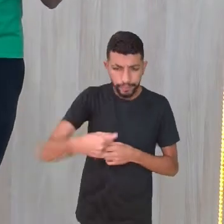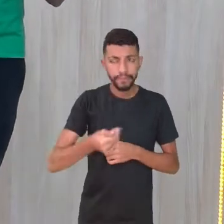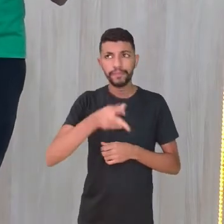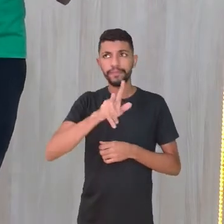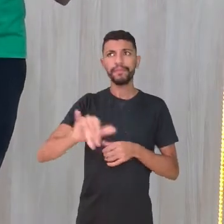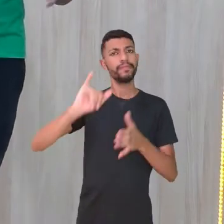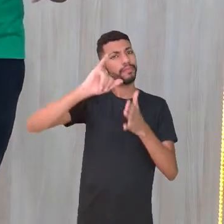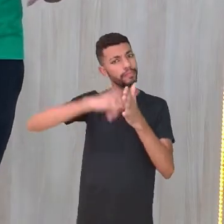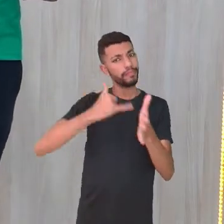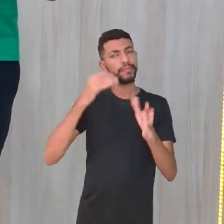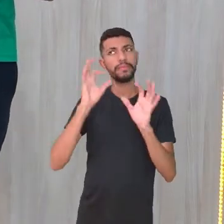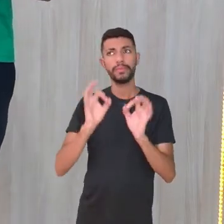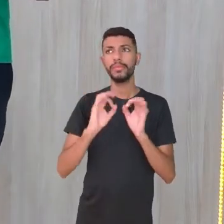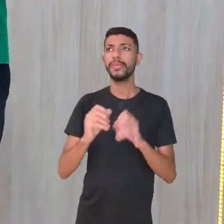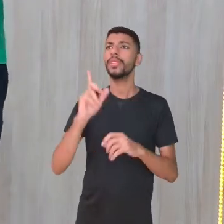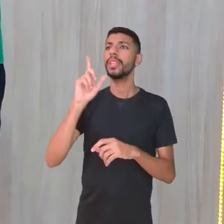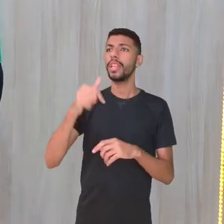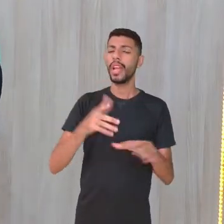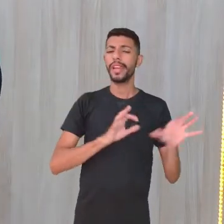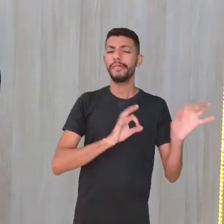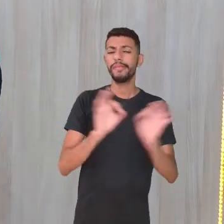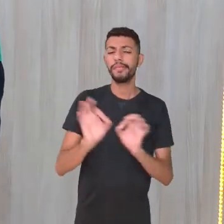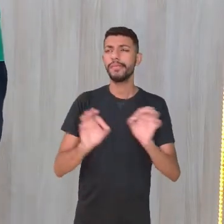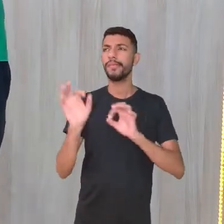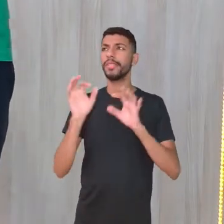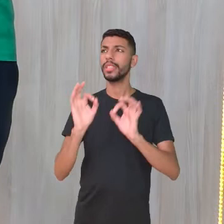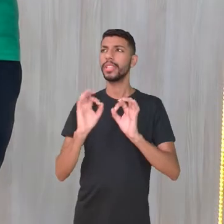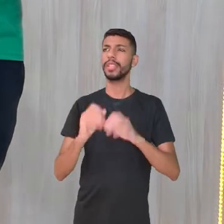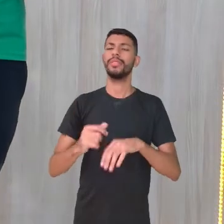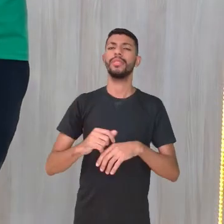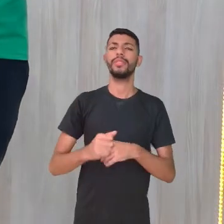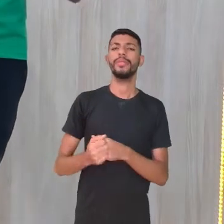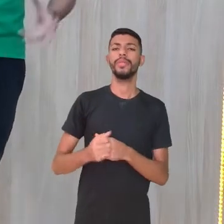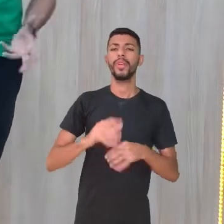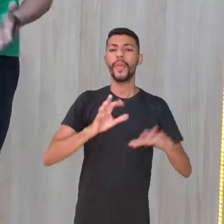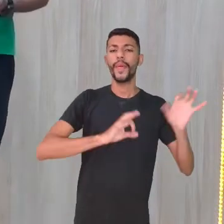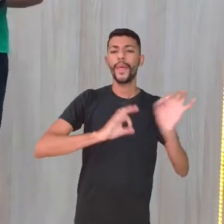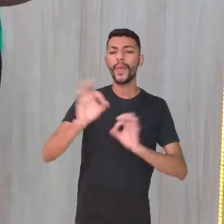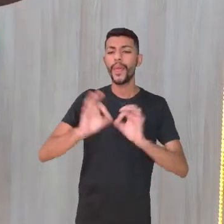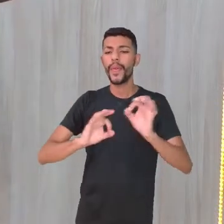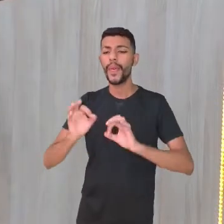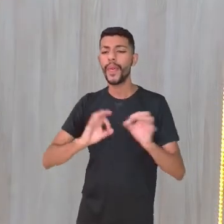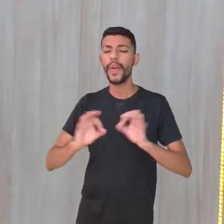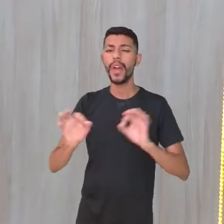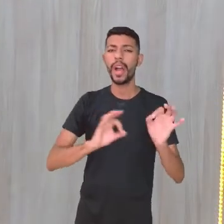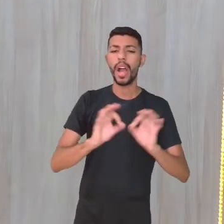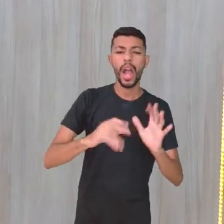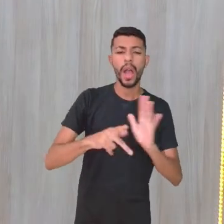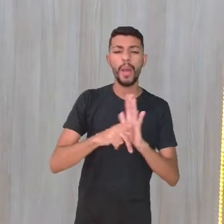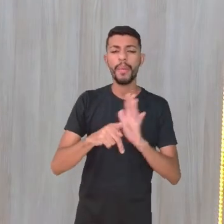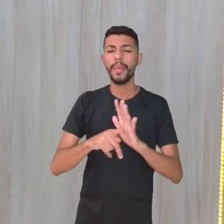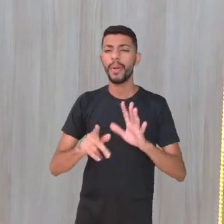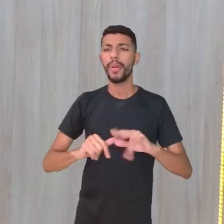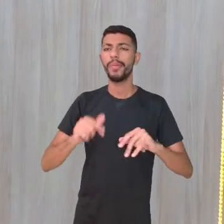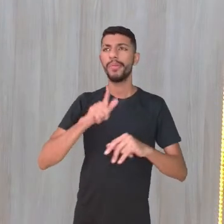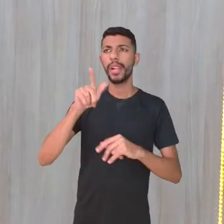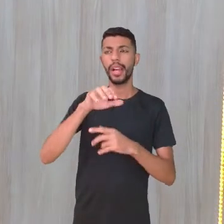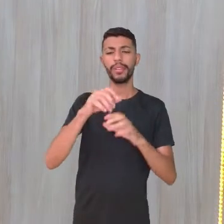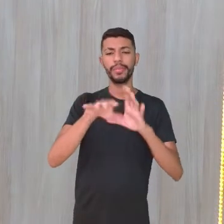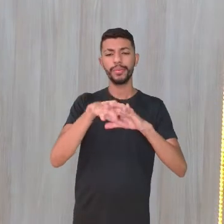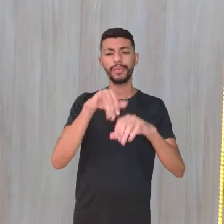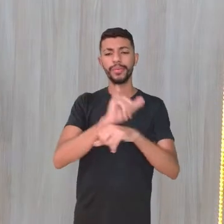plataforma bastante organizada aí, o pessoal do TI arrasou na organização do canal Educa Recife lá no